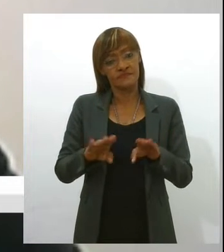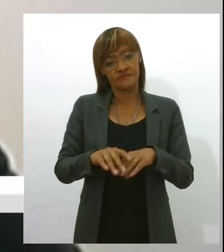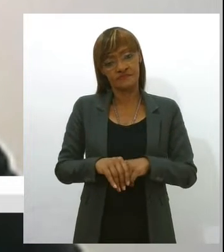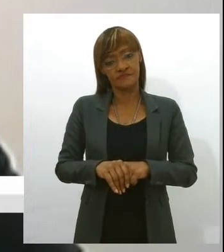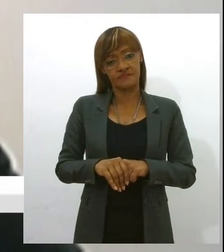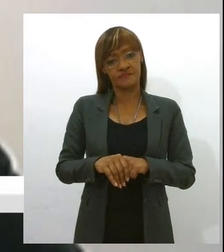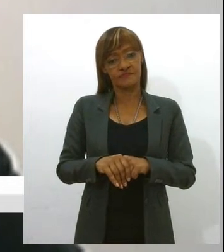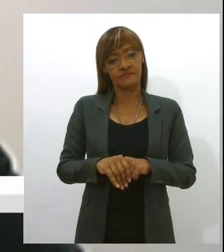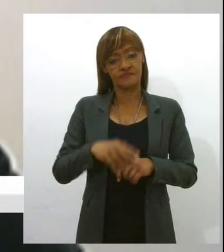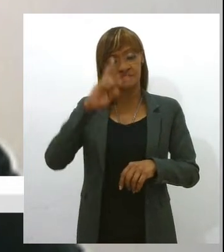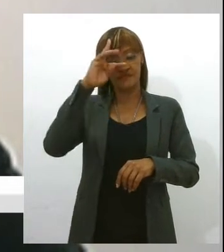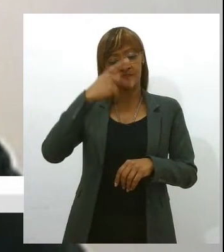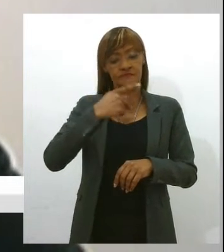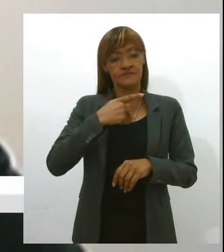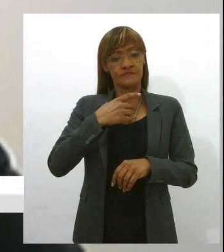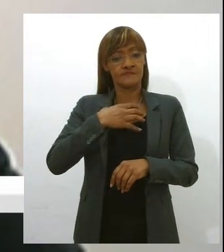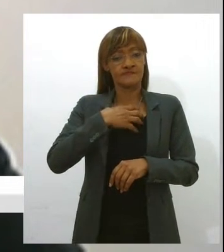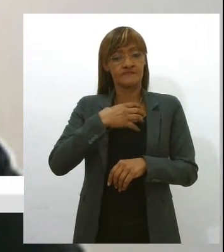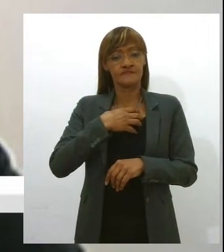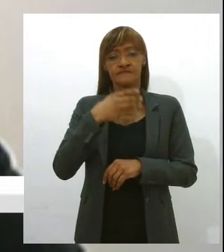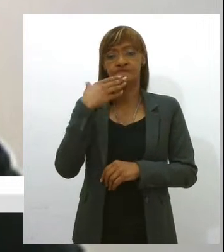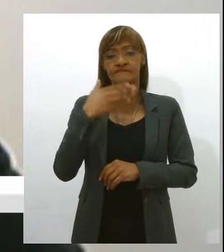melhor, assim,